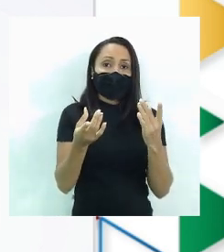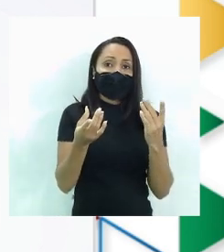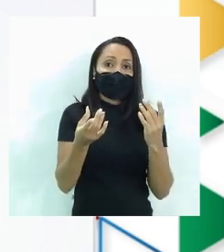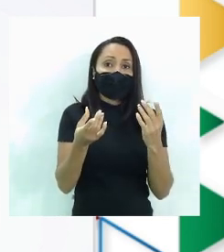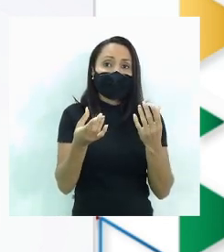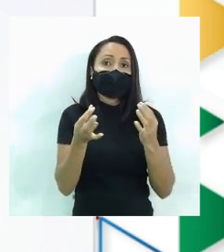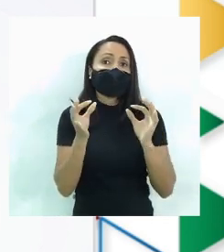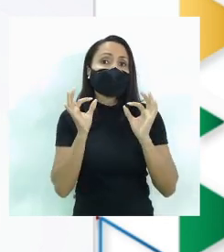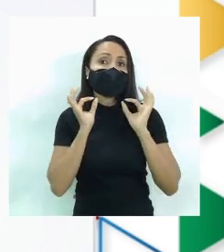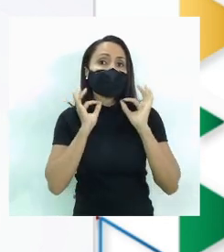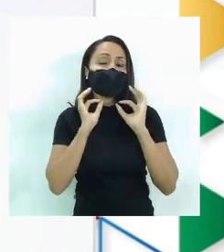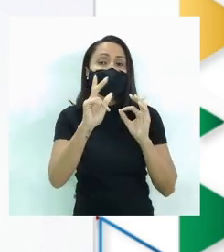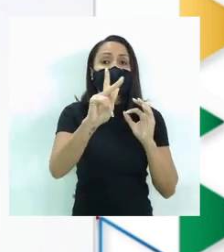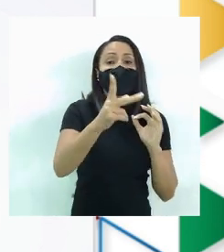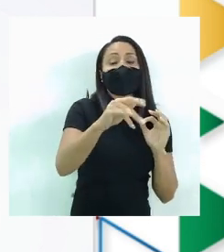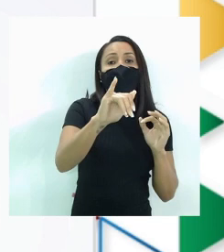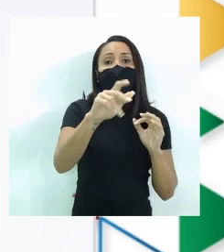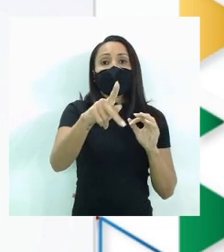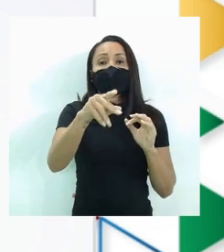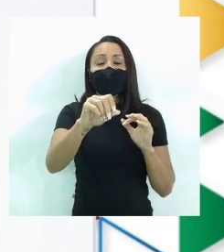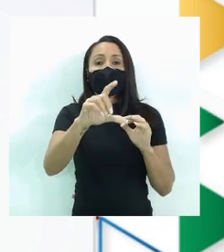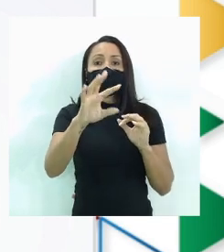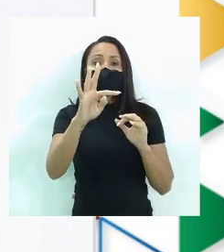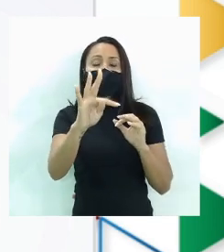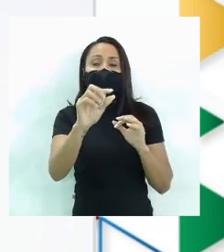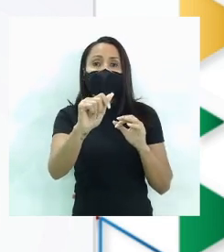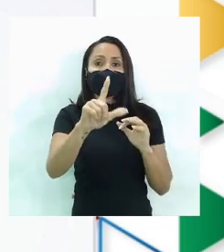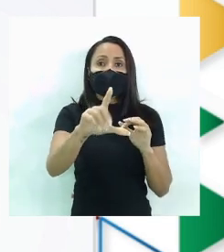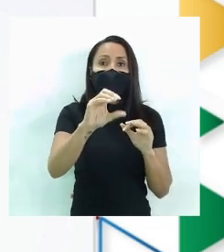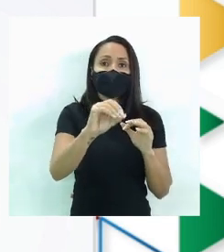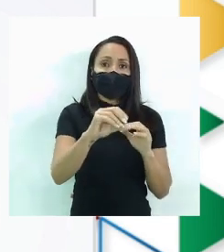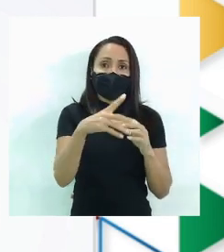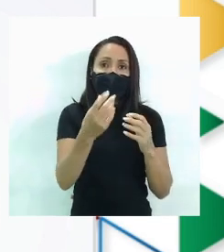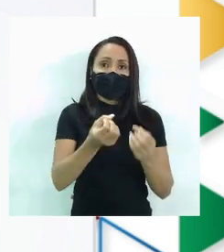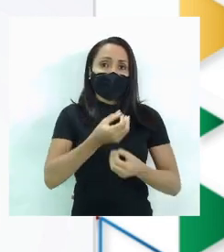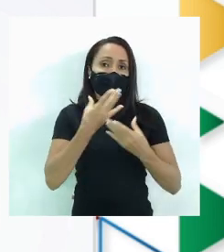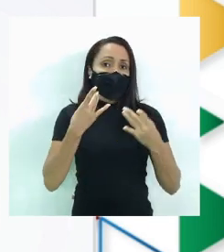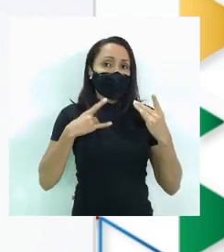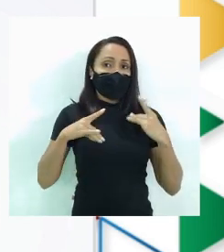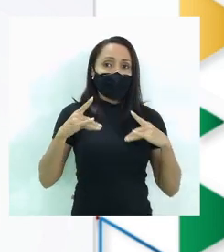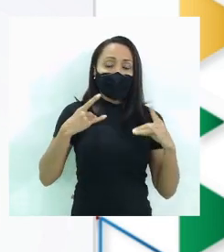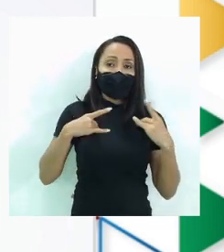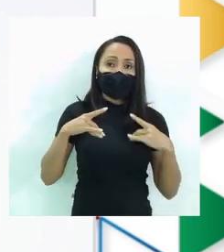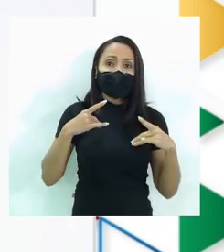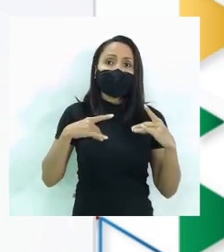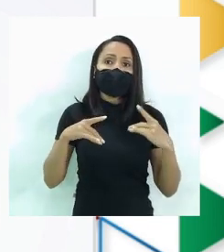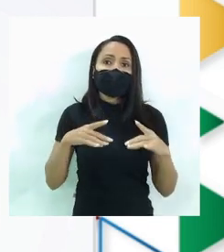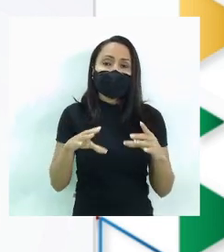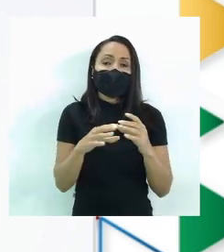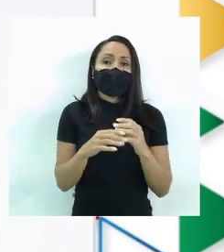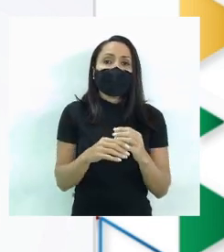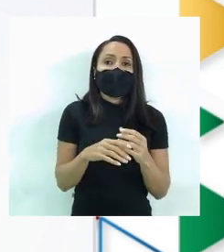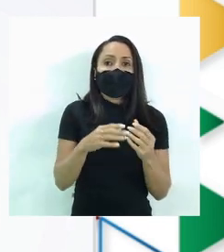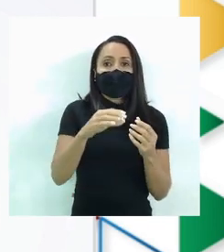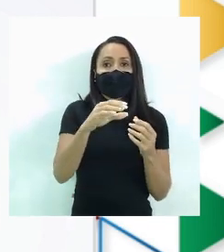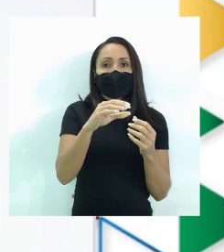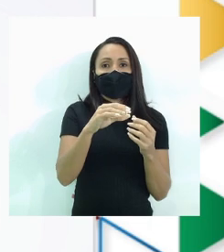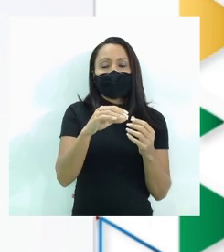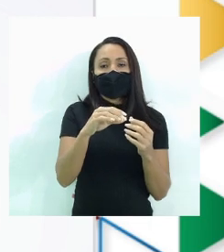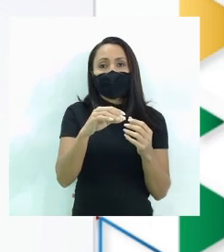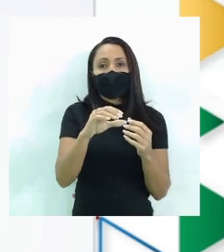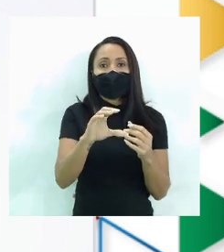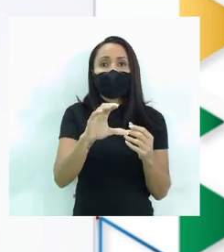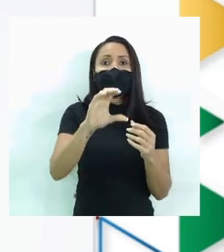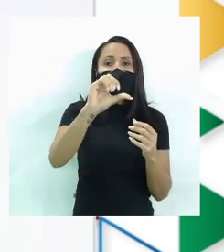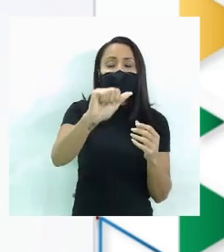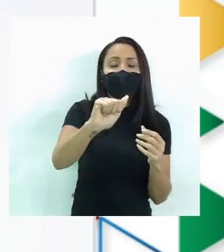no caso do hipotálamo, possuem neurônios que produzem hormônios, a ocitocina, o antidiurético, quer dizer, o ADH,